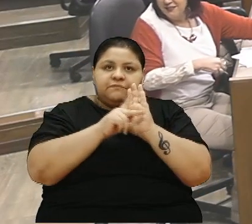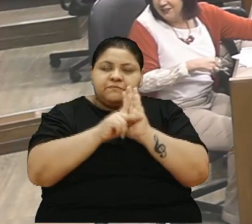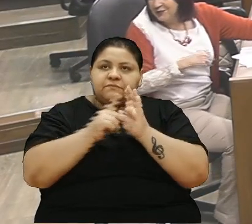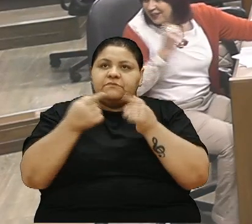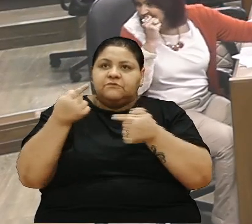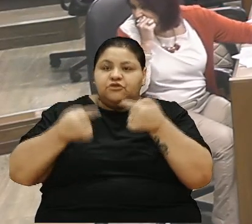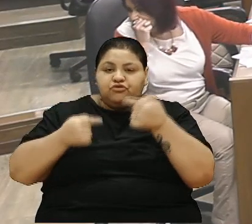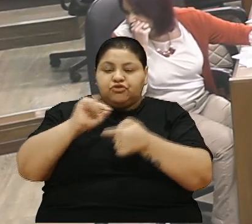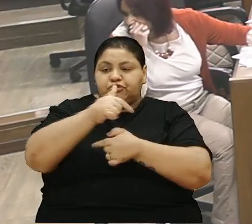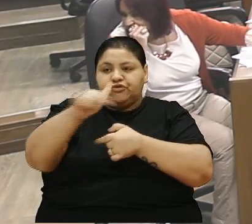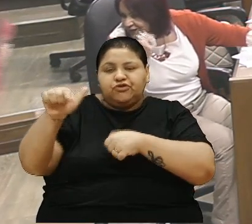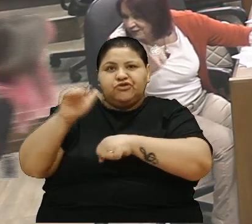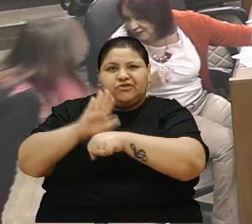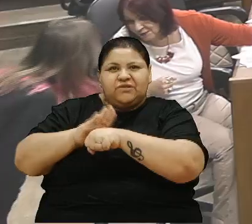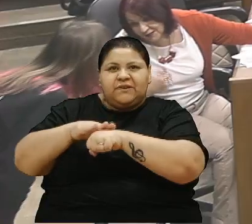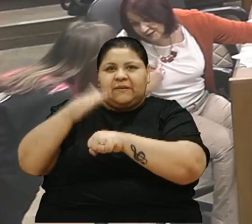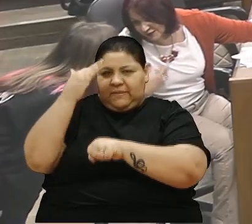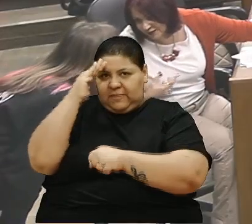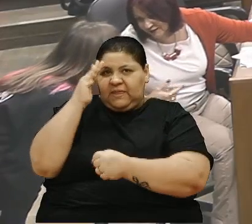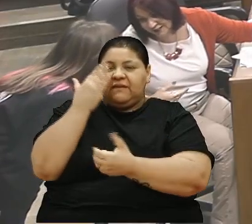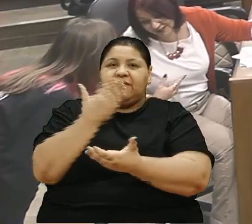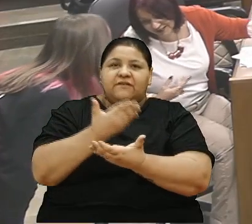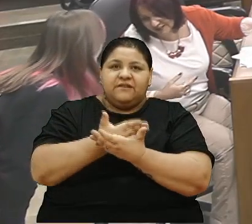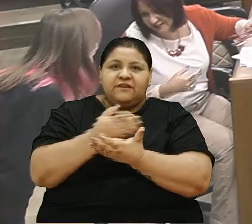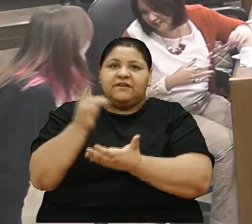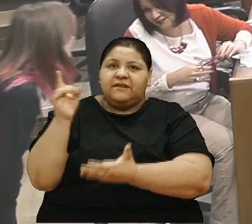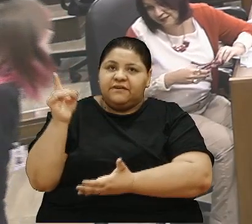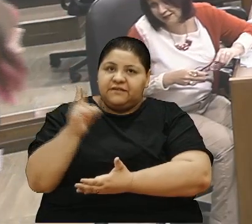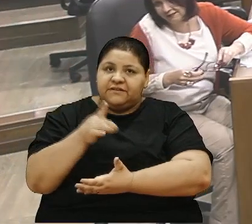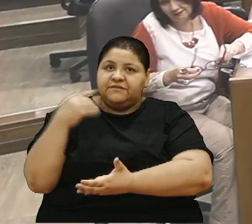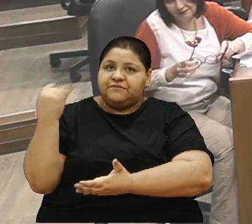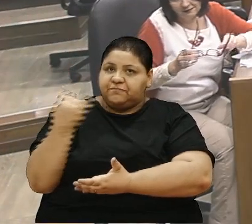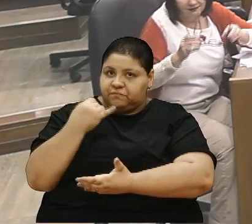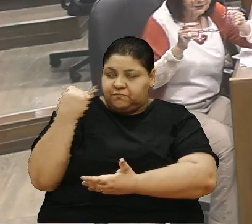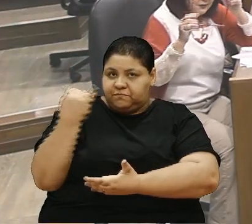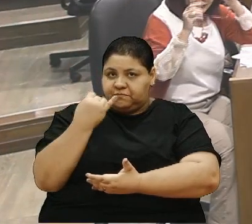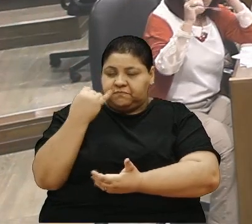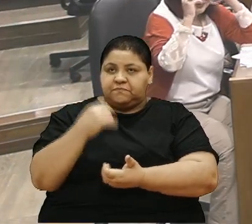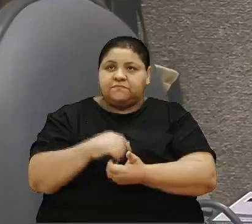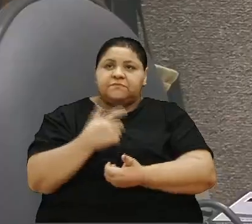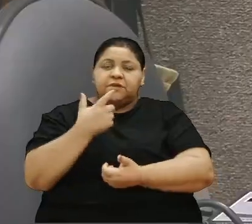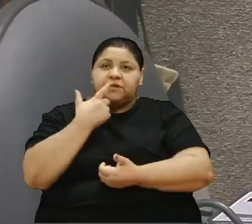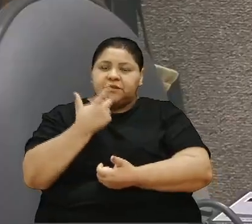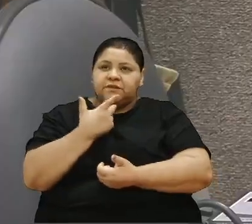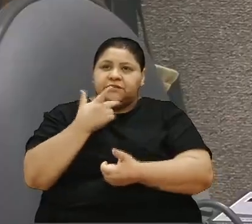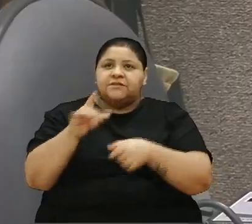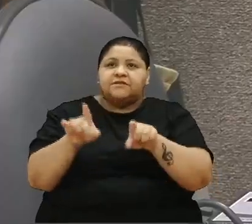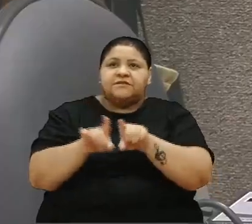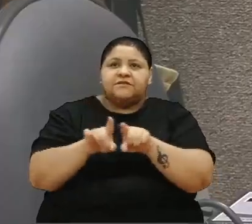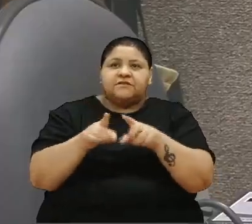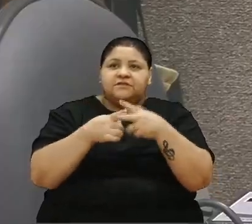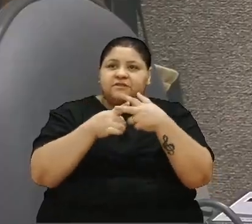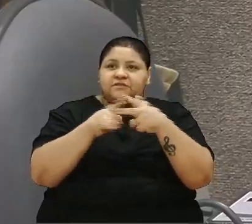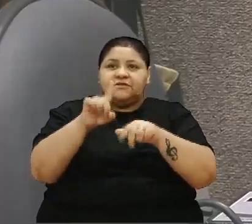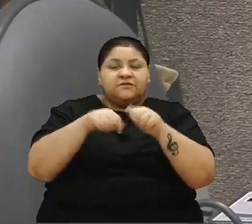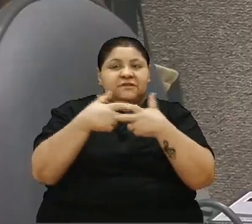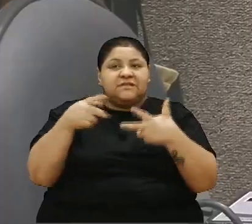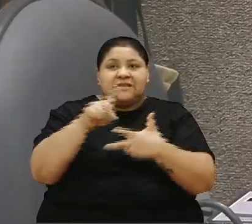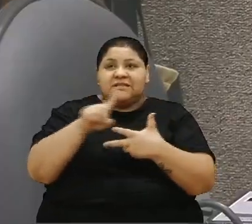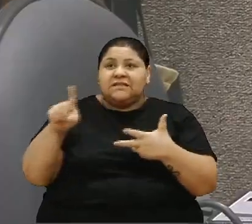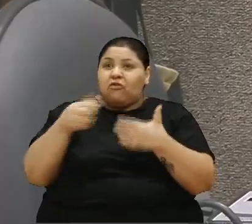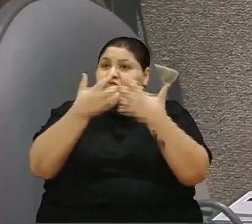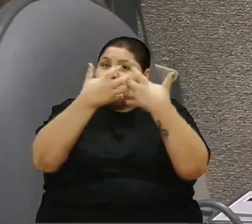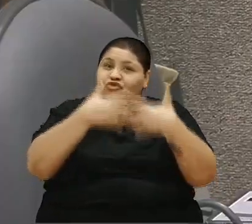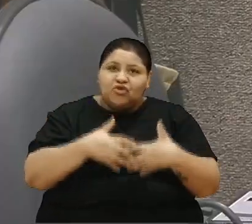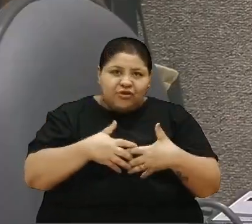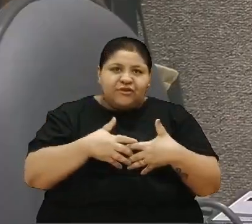discutimos em outros momentos, acreditamos que é super importante e falar também dos equipamentos que não funcionam na cidade, né?